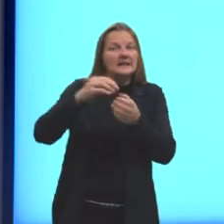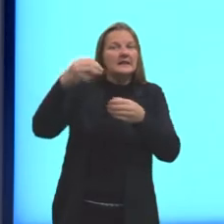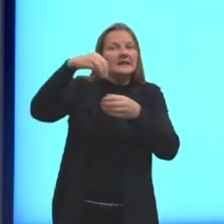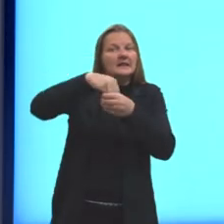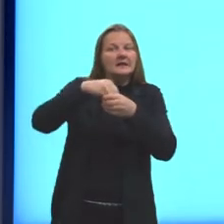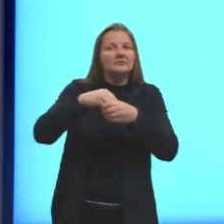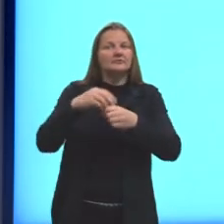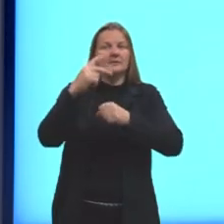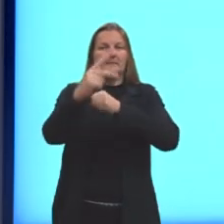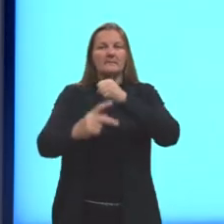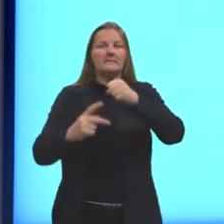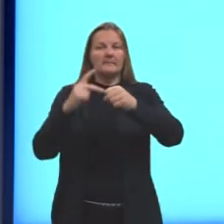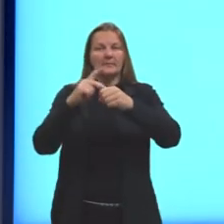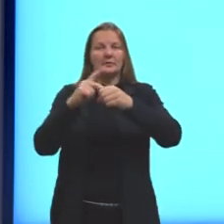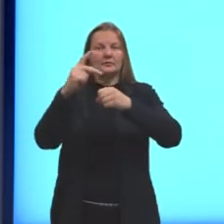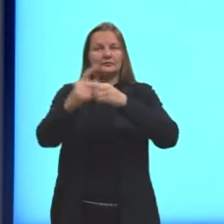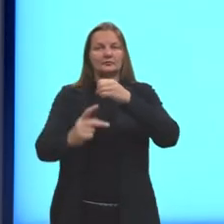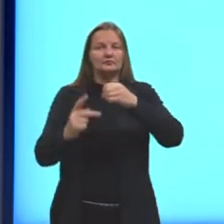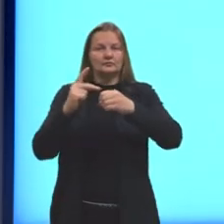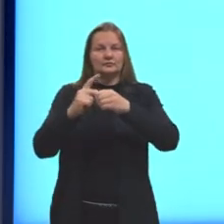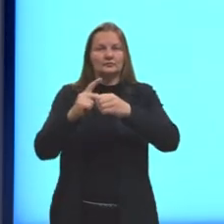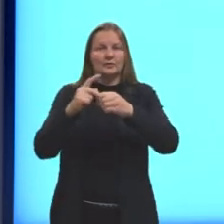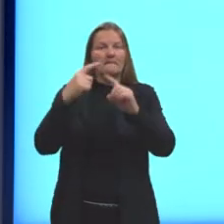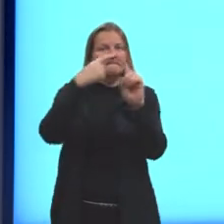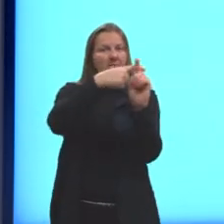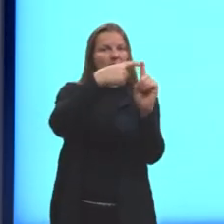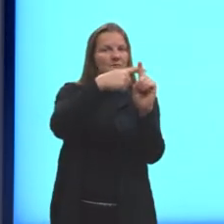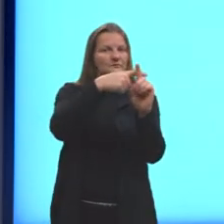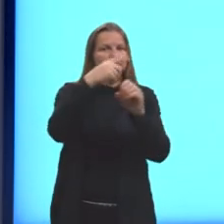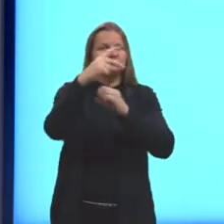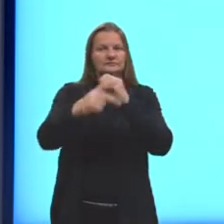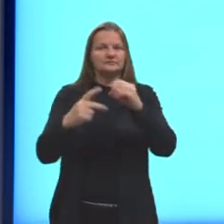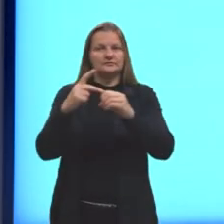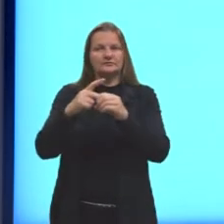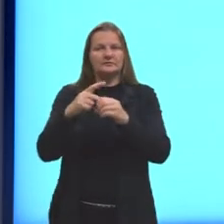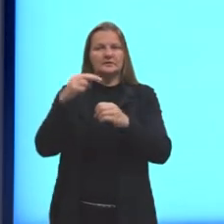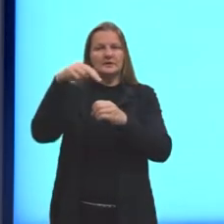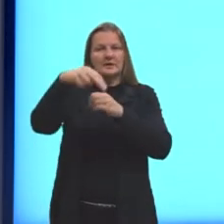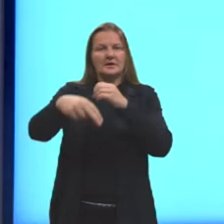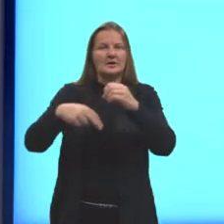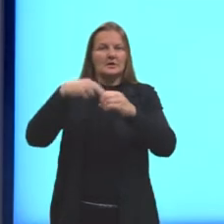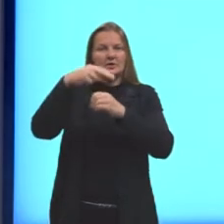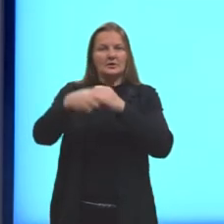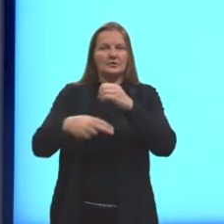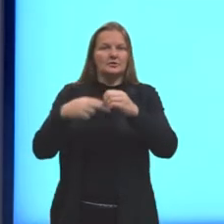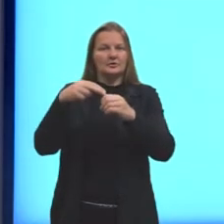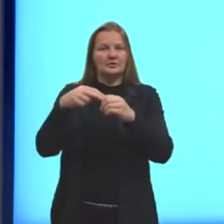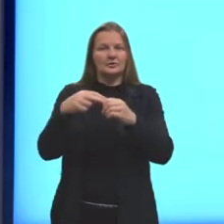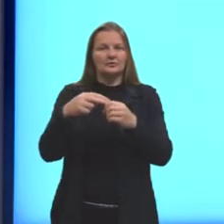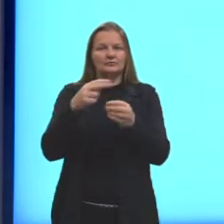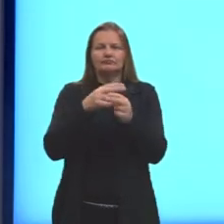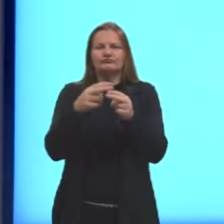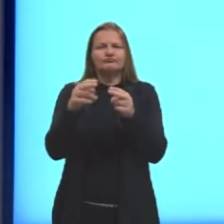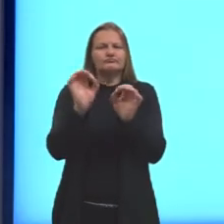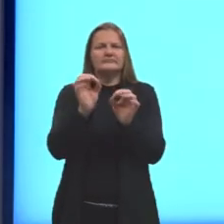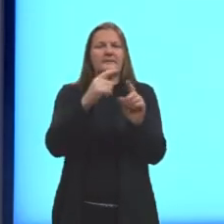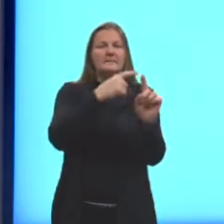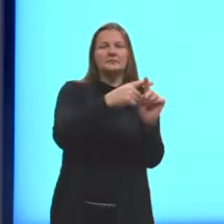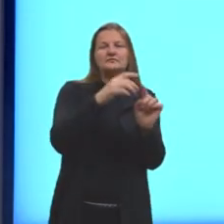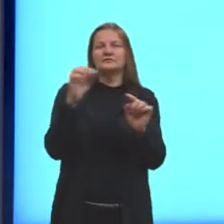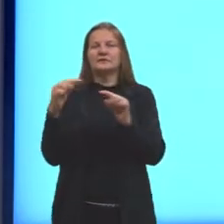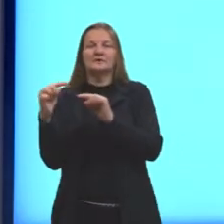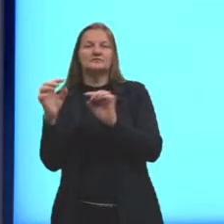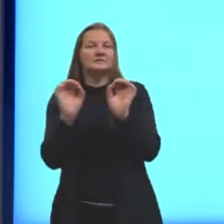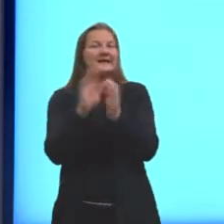os prótons que são essas cargas positivas aqui e os nêutrons né que são as cargas neutras eles não na verdade